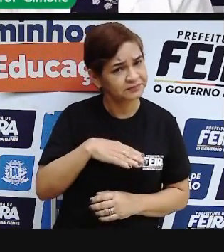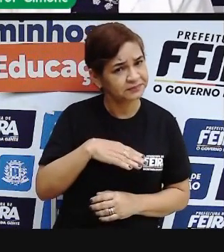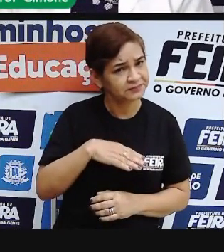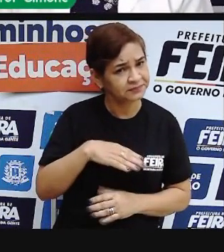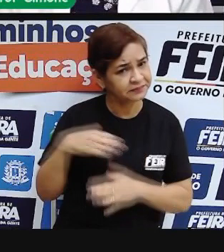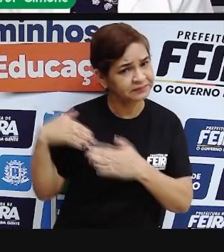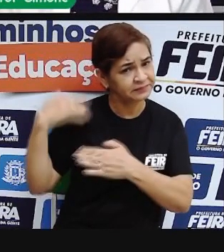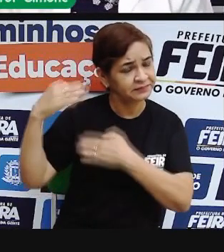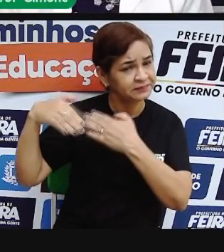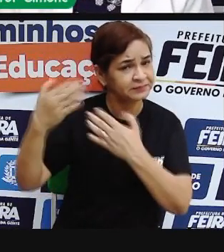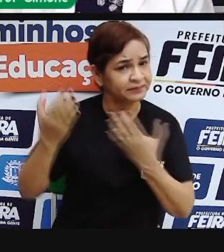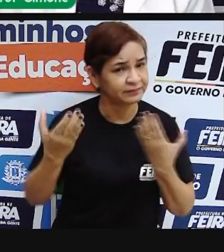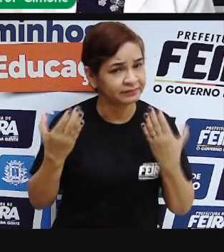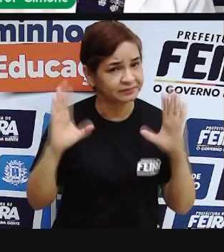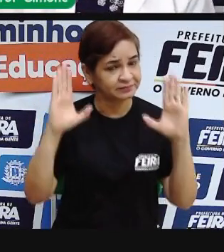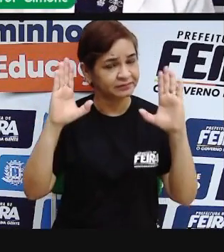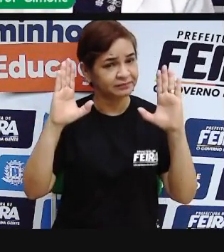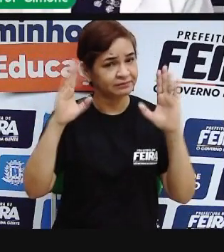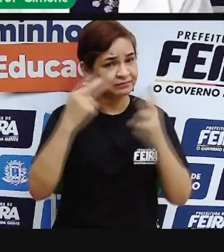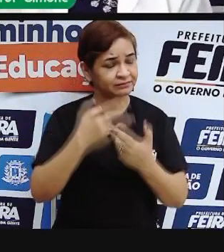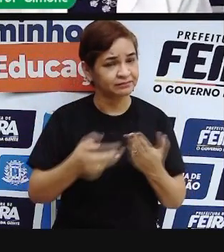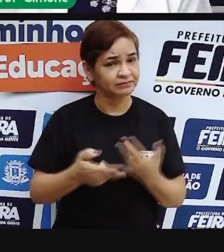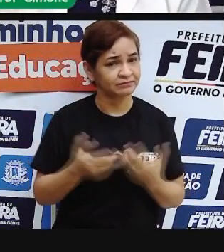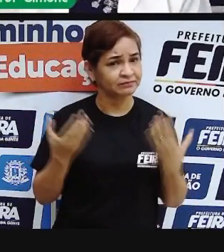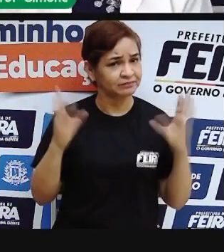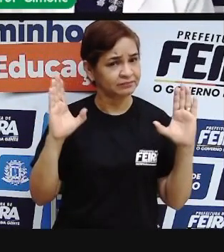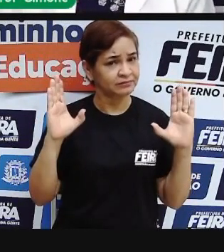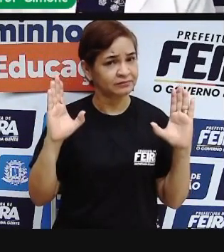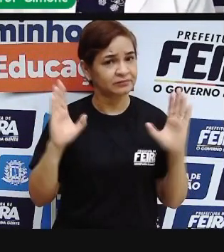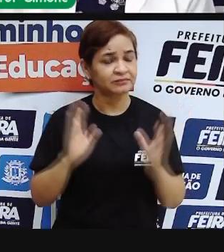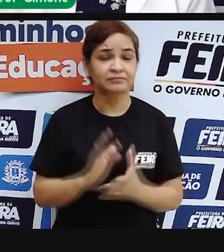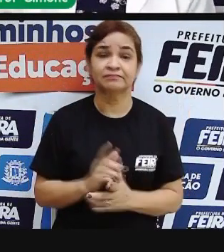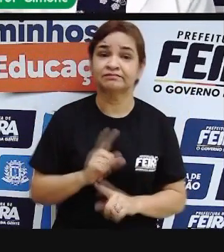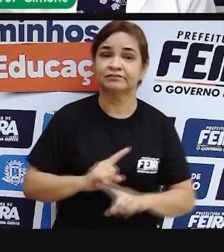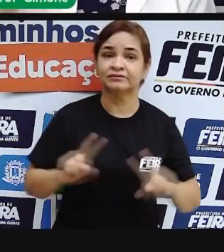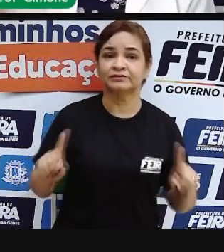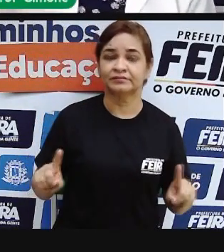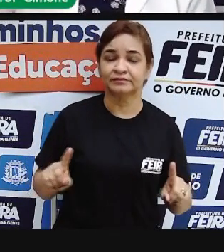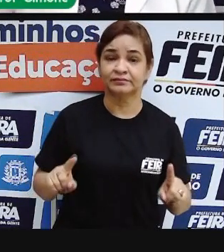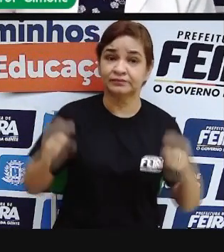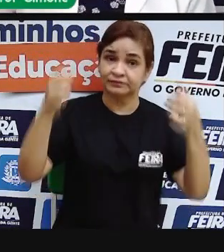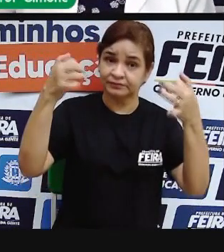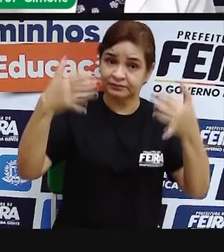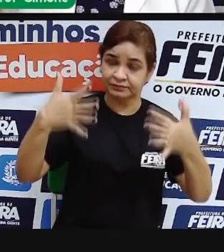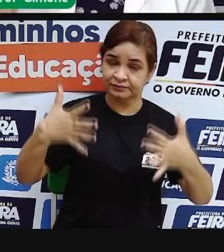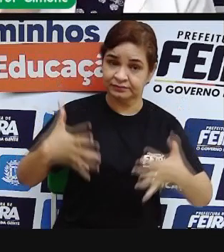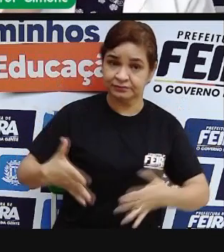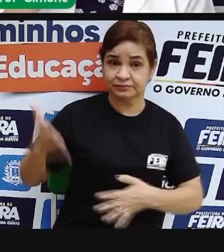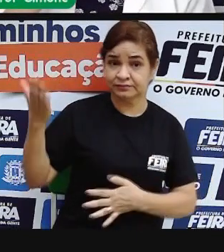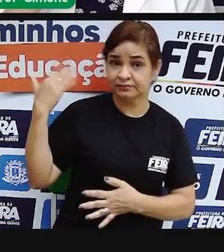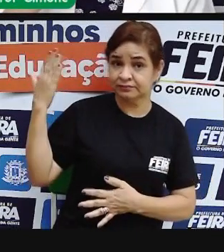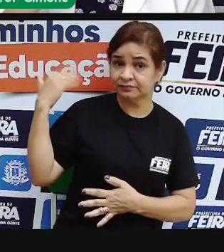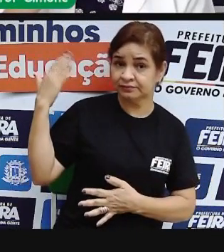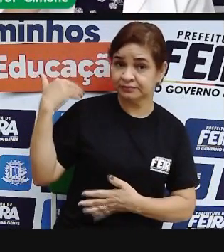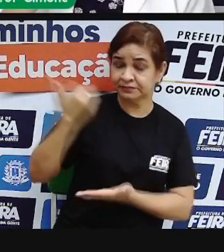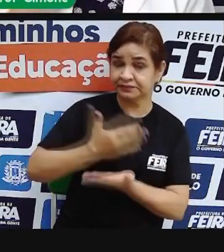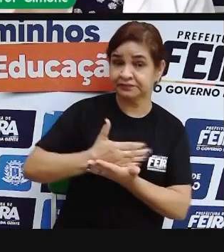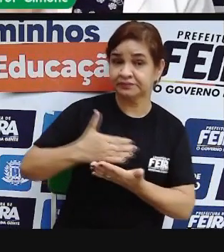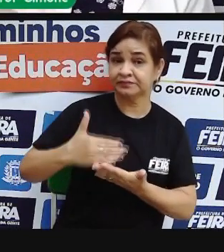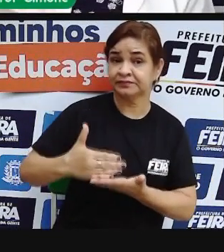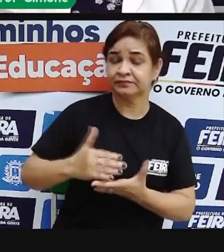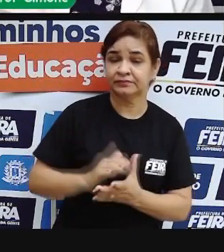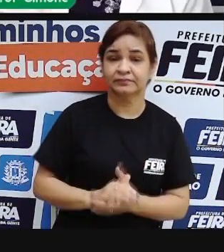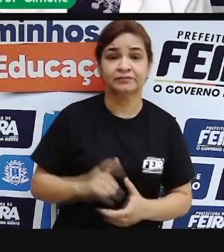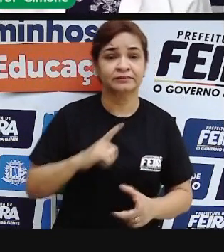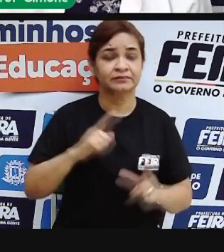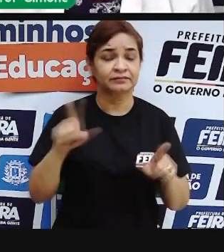de comemoração do São João ou dos festejos juninos? Não, como eu falei para vocês, lá no comecinho da aula, a gente